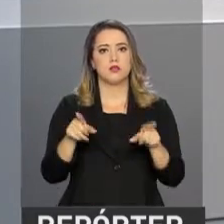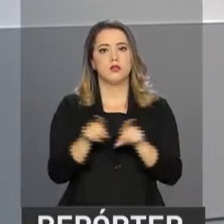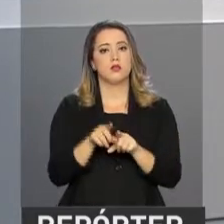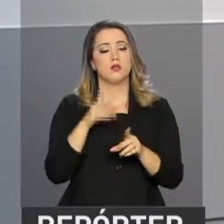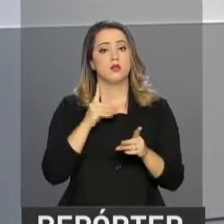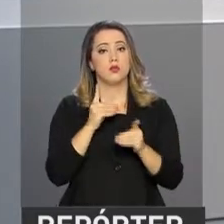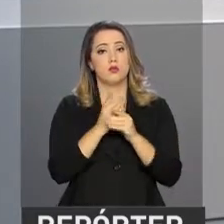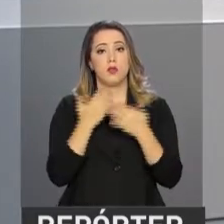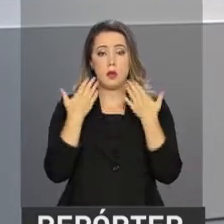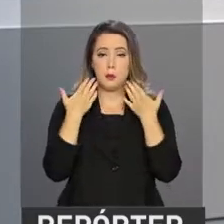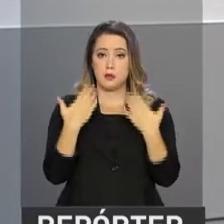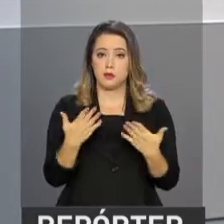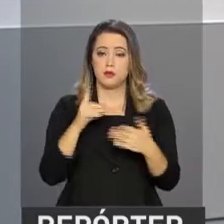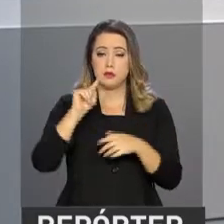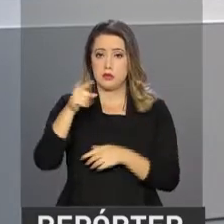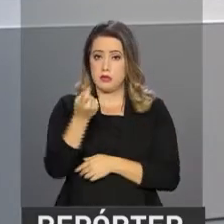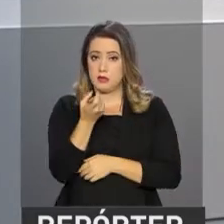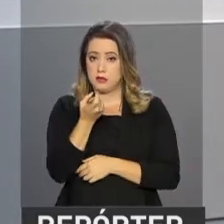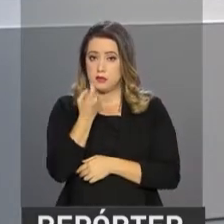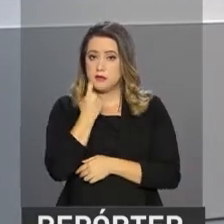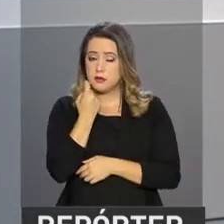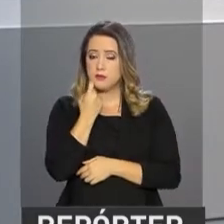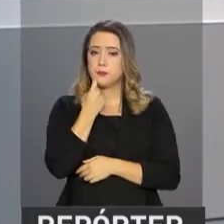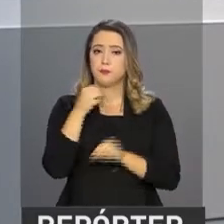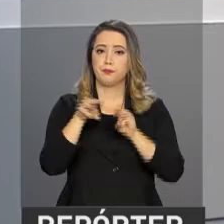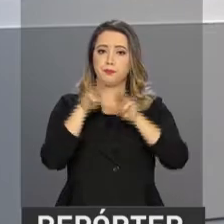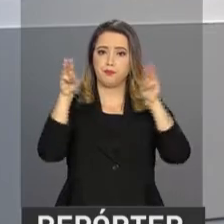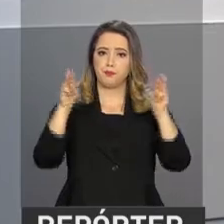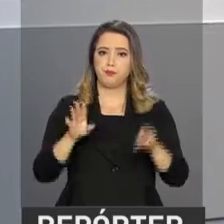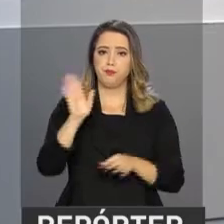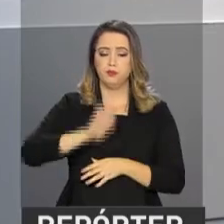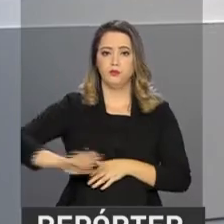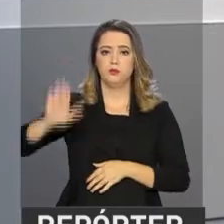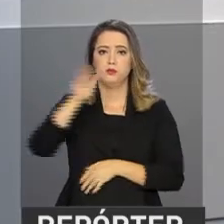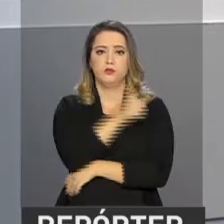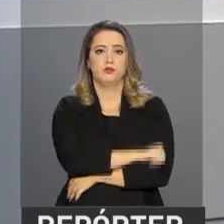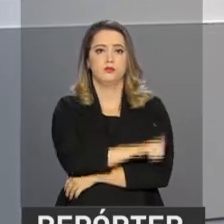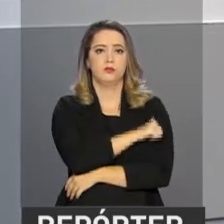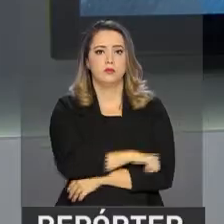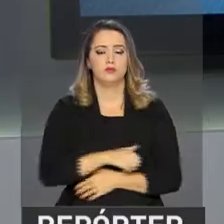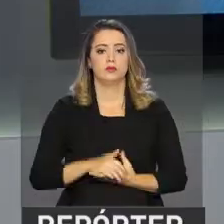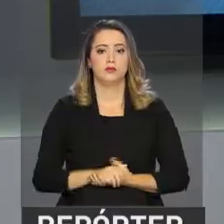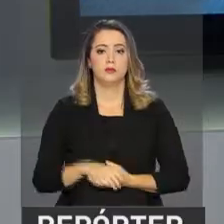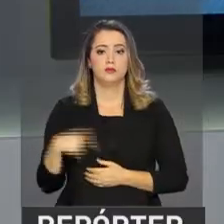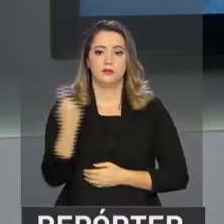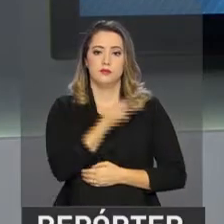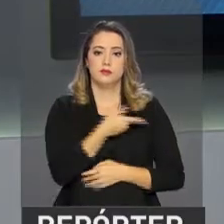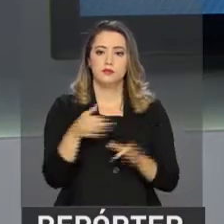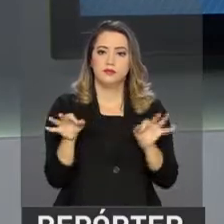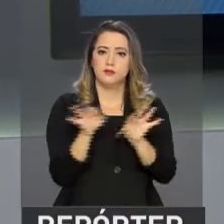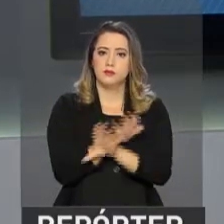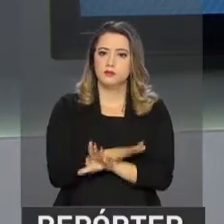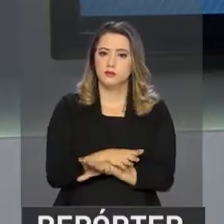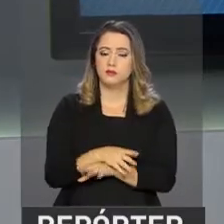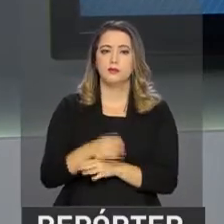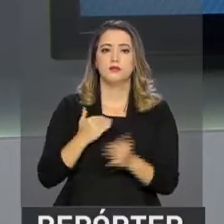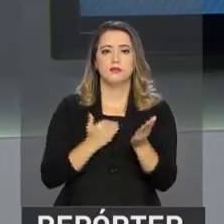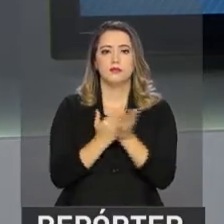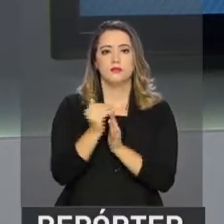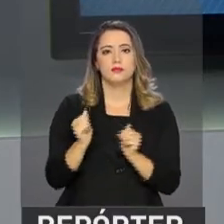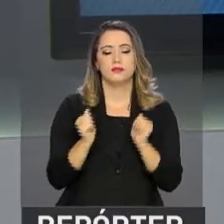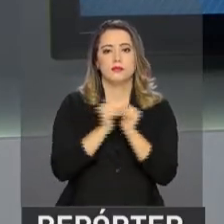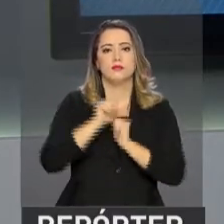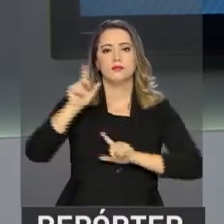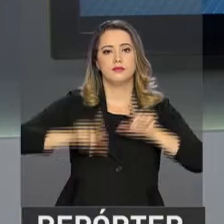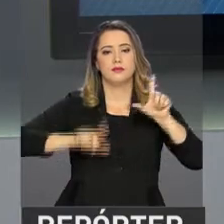que ficarão expostas a partir desta sexta feira no museu nacional do rio de janeiro nós ficamos por aqui continue com a gente